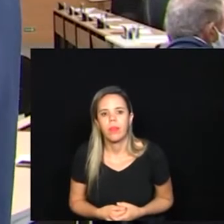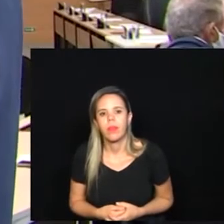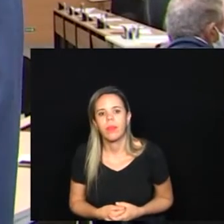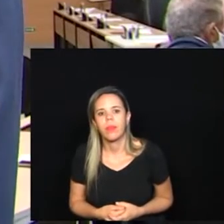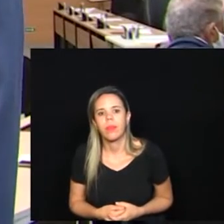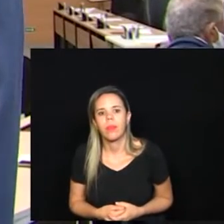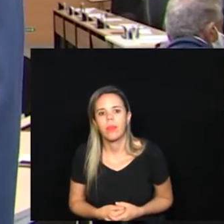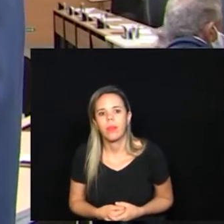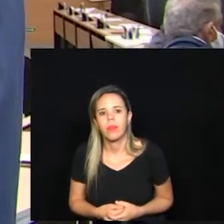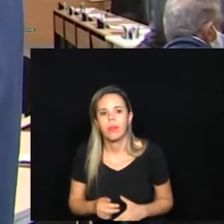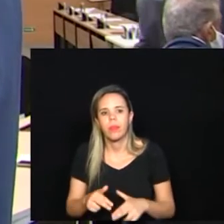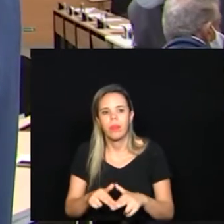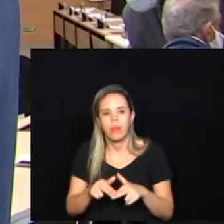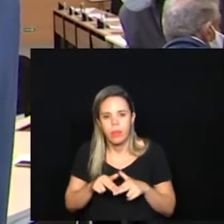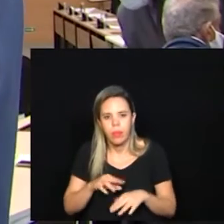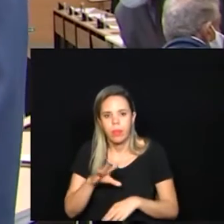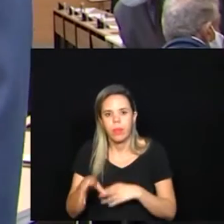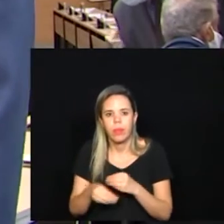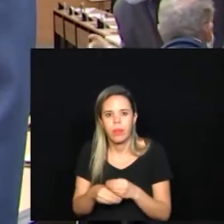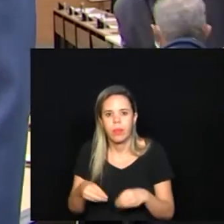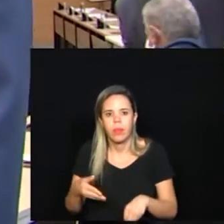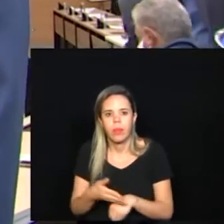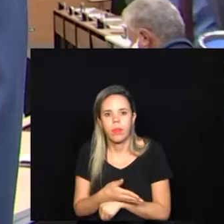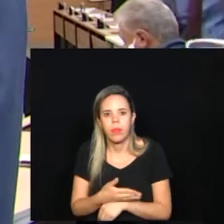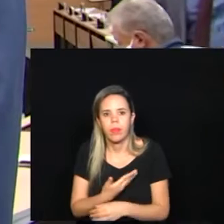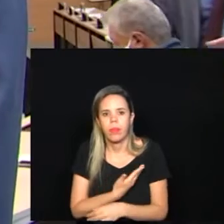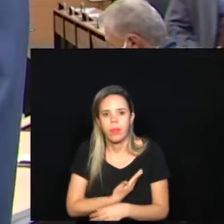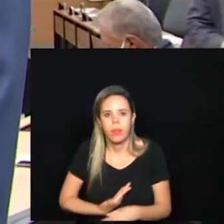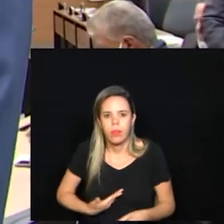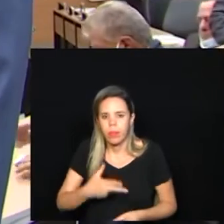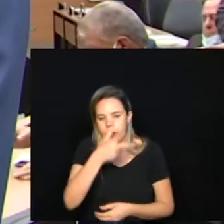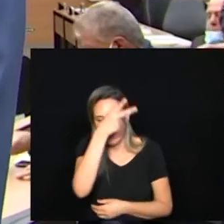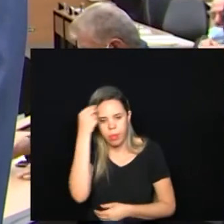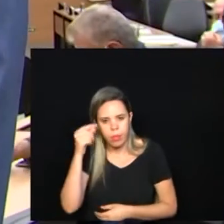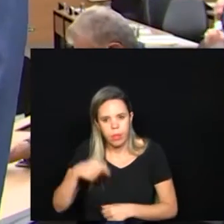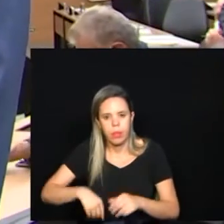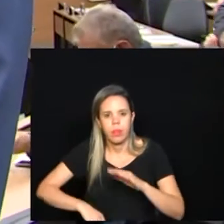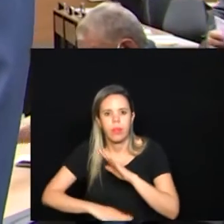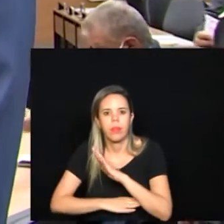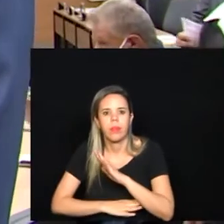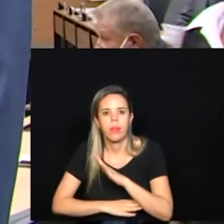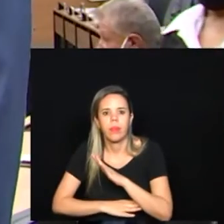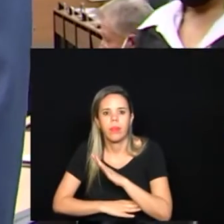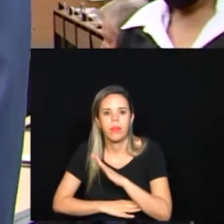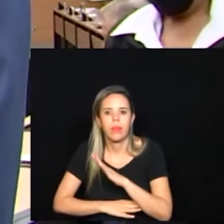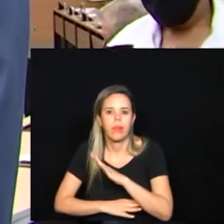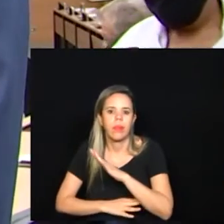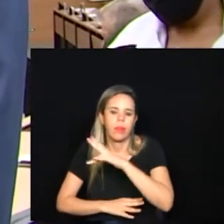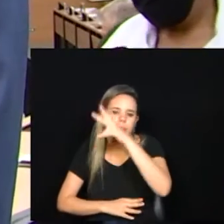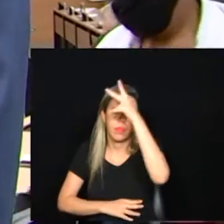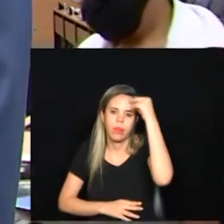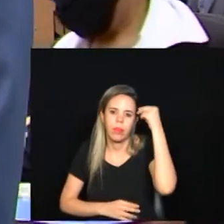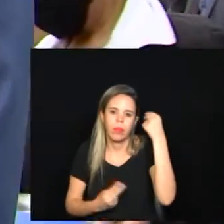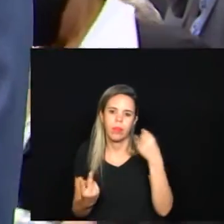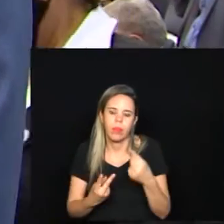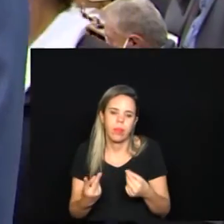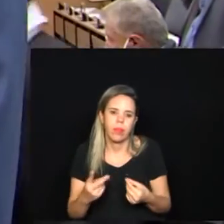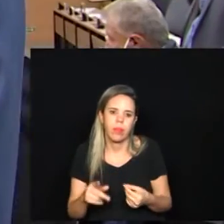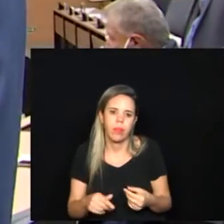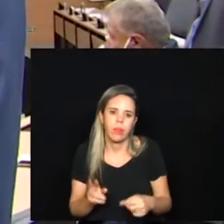É justamente para poder incluir o poder público, né, que é o legislativo e o executivo,